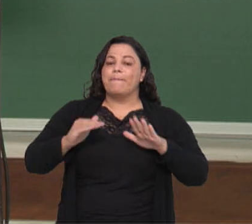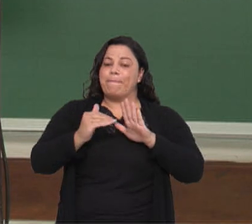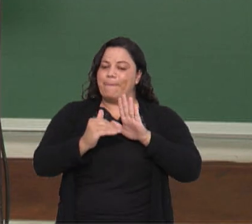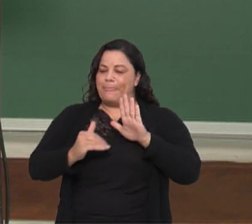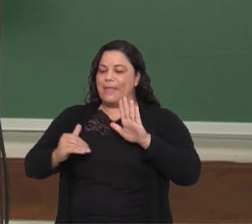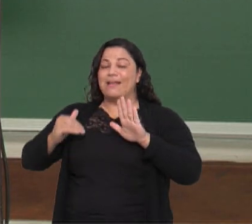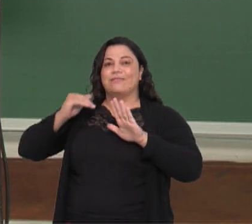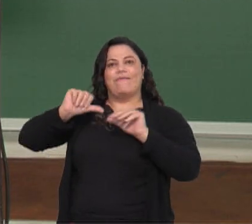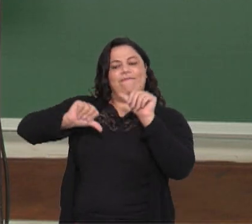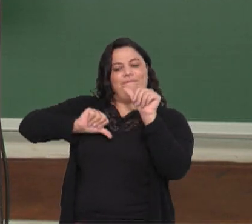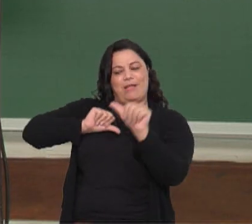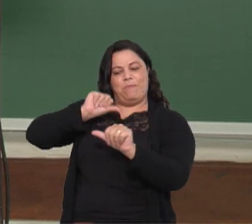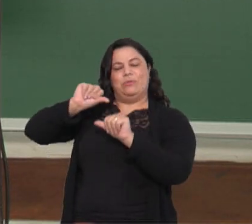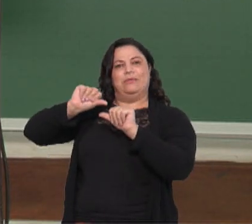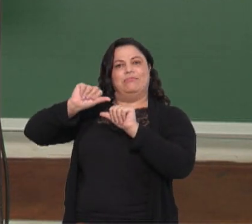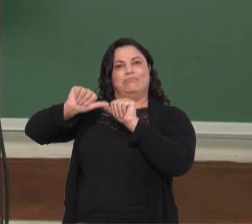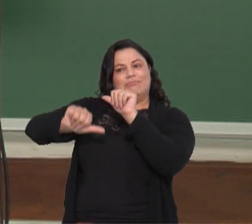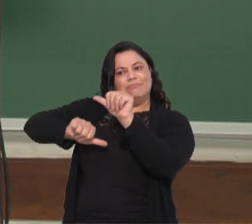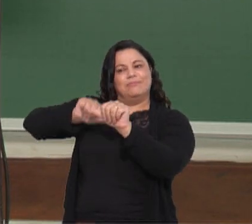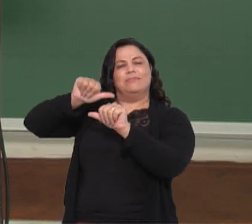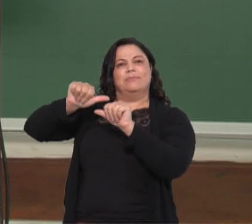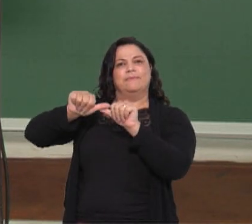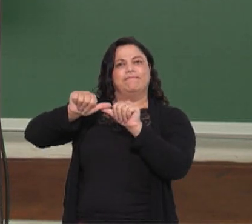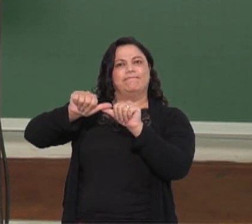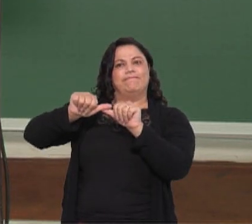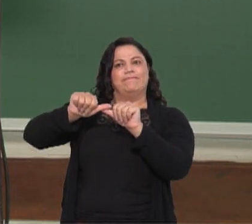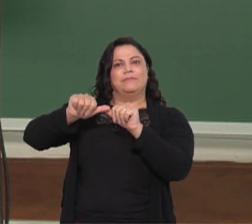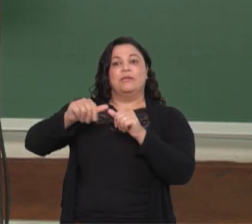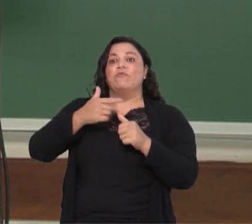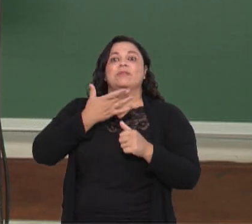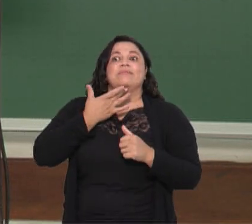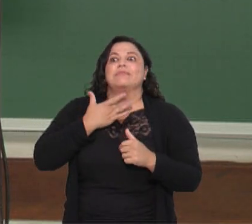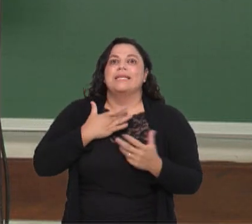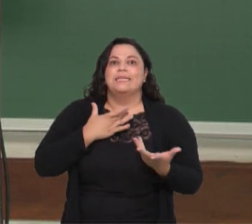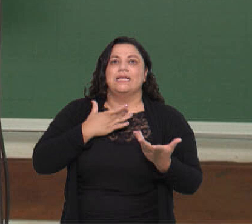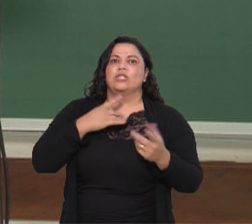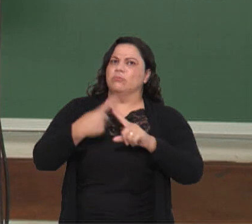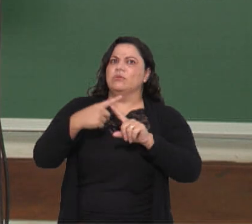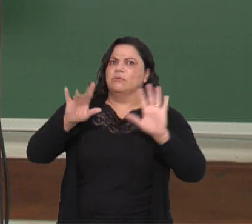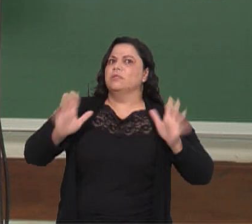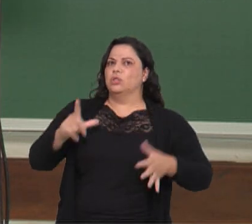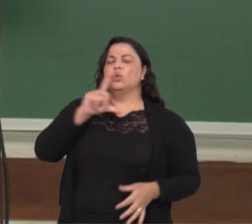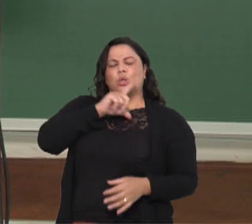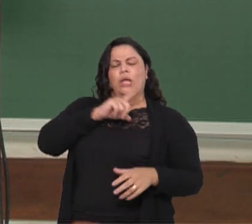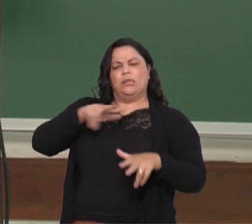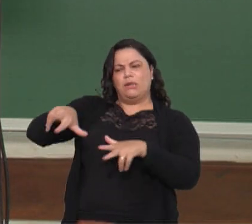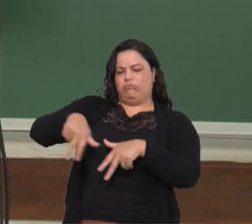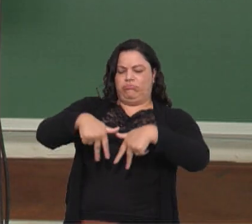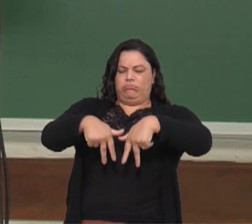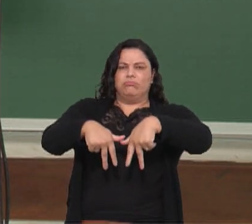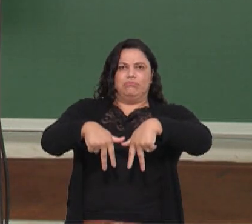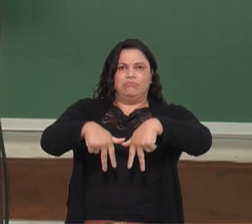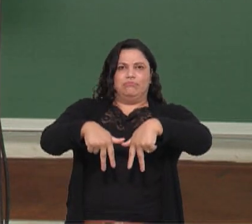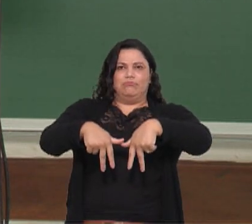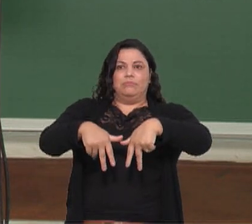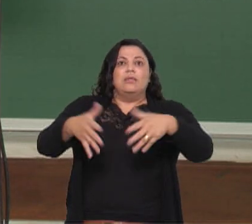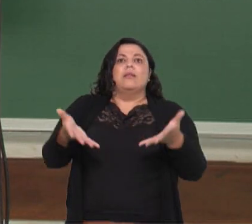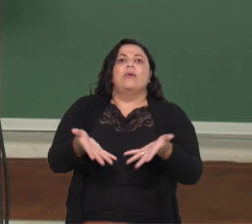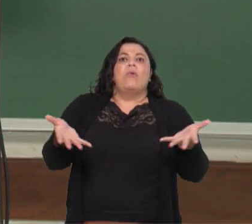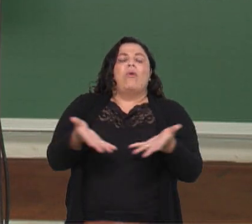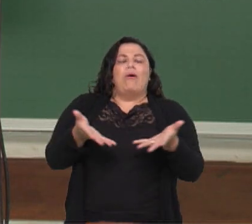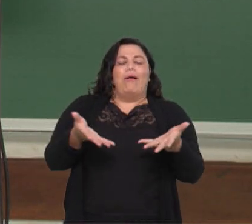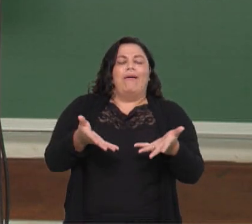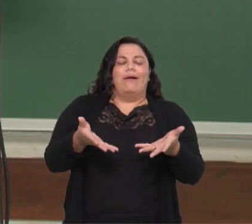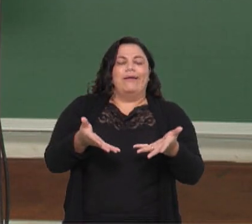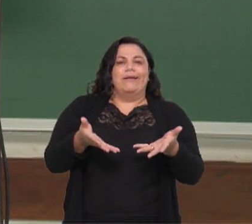ultrapassa, muda de objeto. Né? Você não deseja mais agora só ter a pessoa do seu lado, porque você já tem. Mas você deseja agora